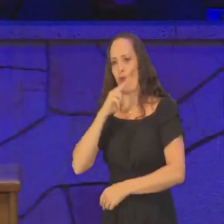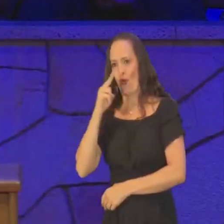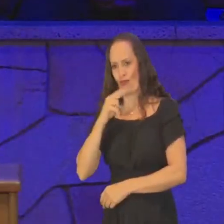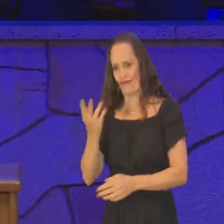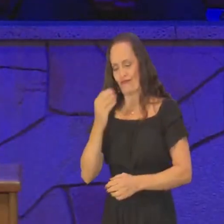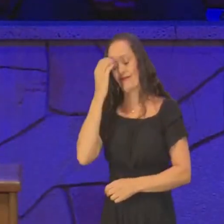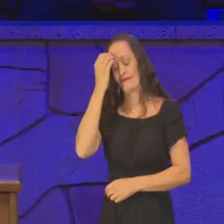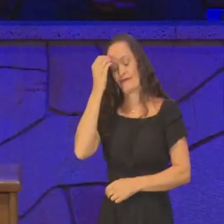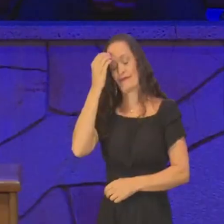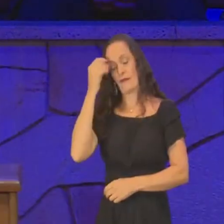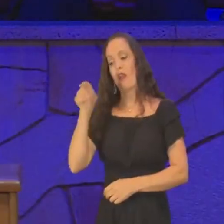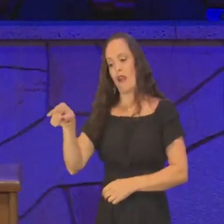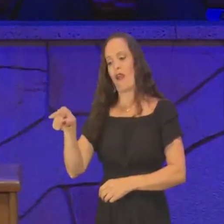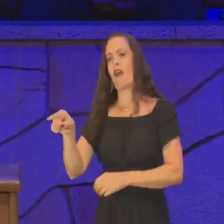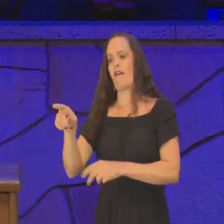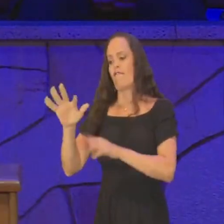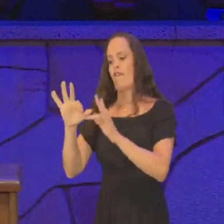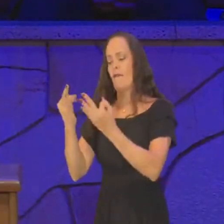foi recebido.